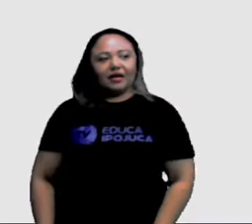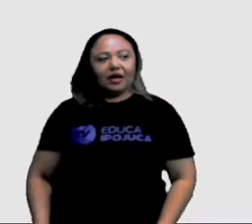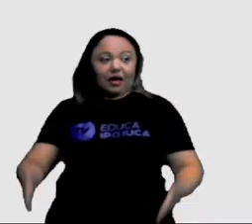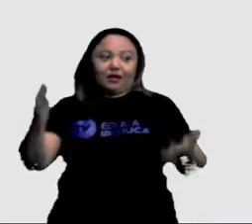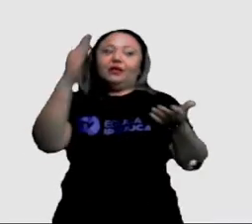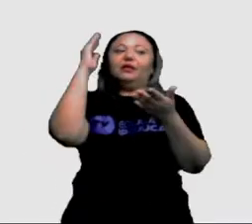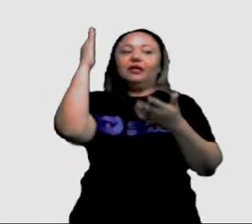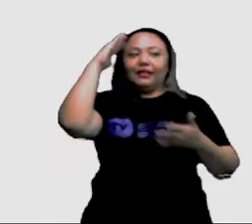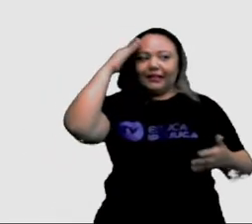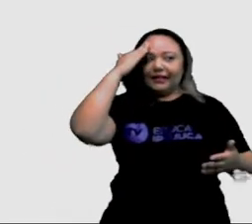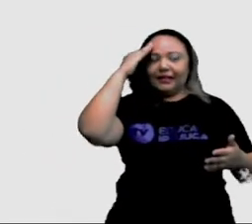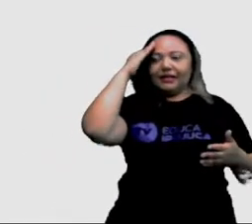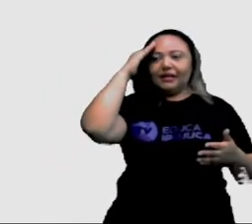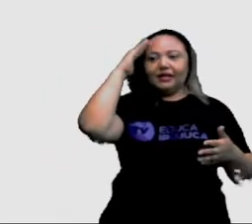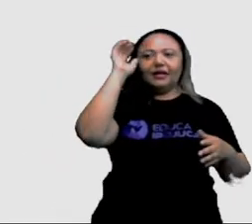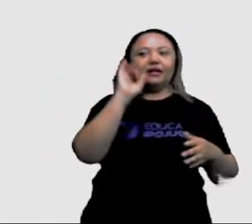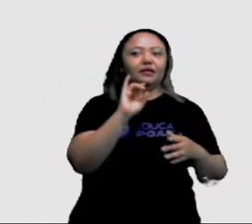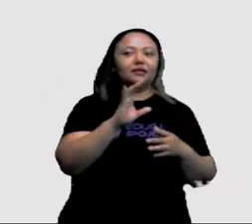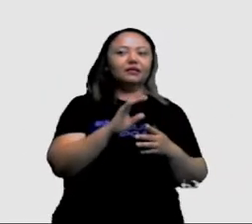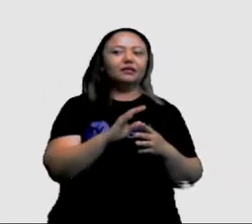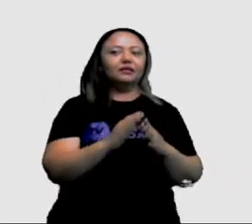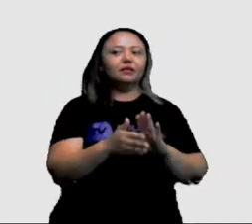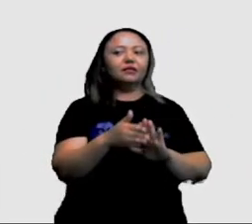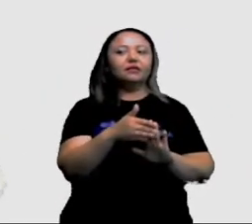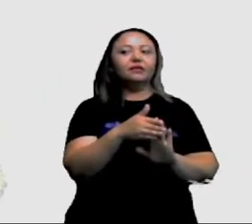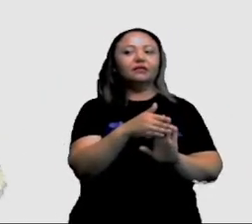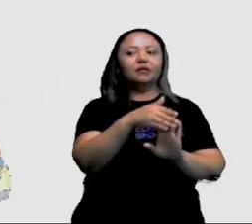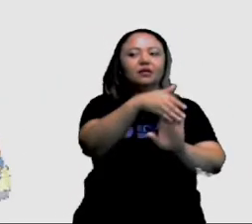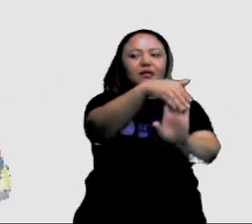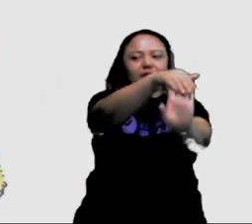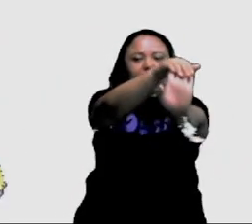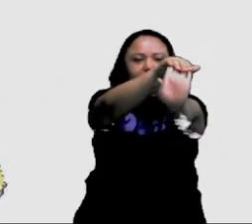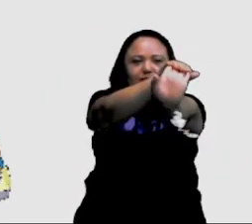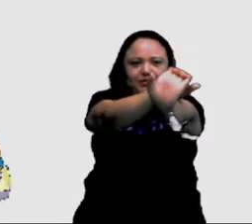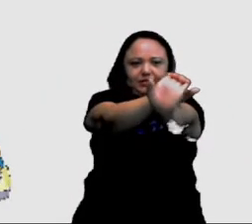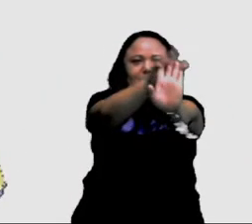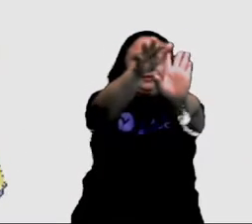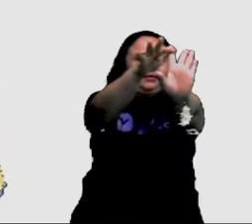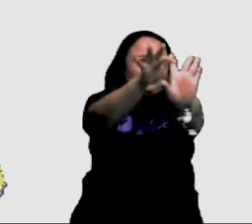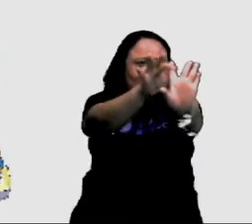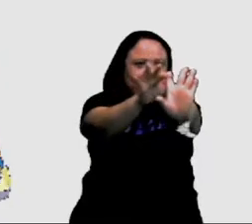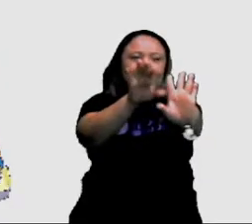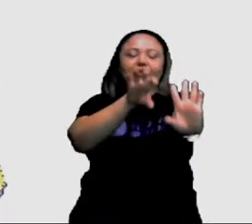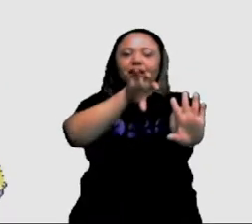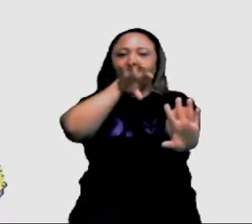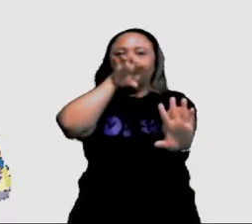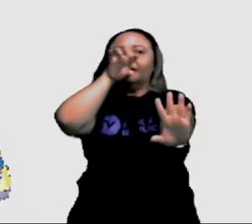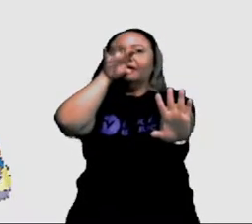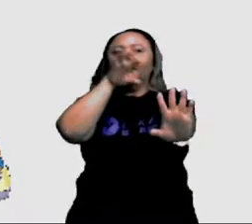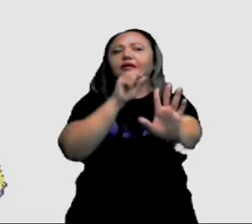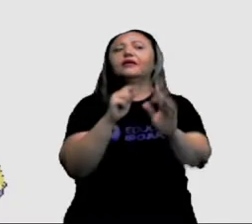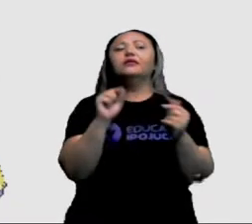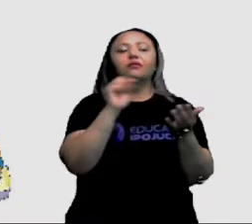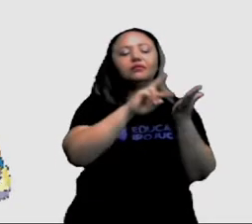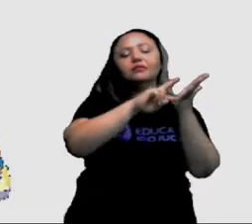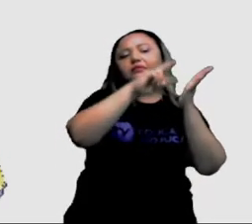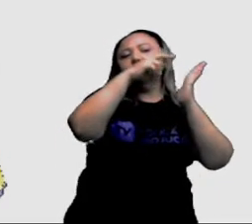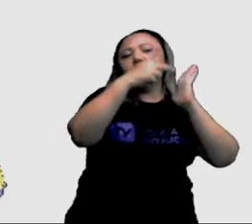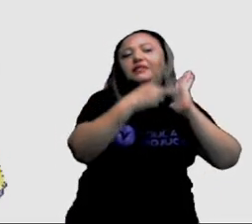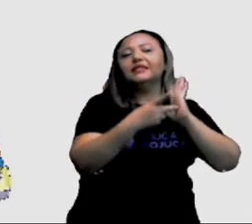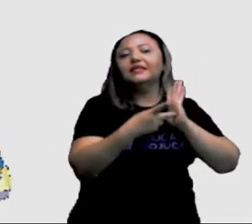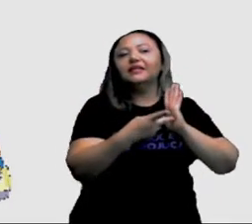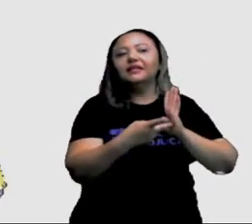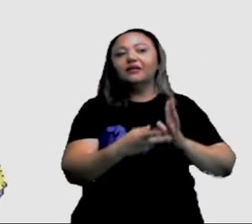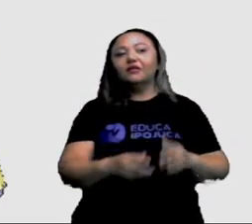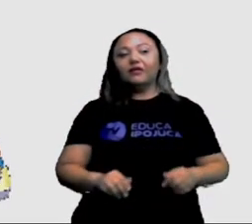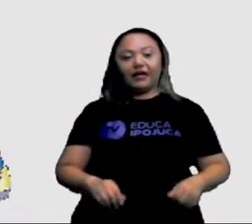Vamos agora entender um pouquinho sobre cada uma delas. Flexibilidade. A flexibilidade é a capacidade